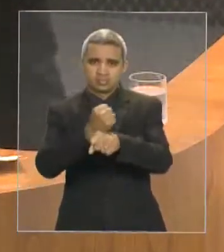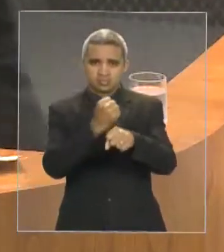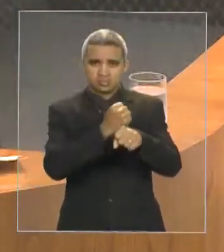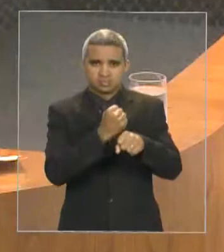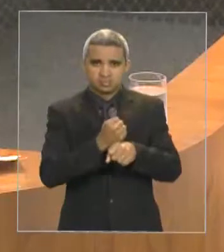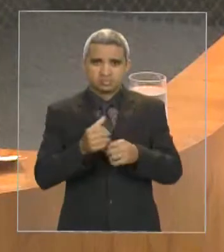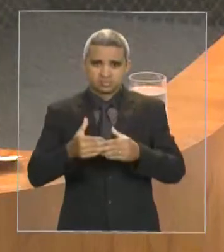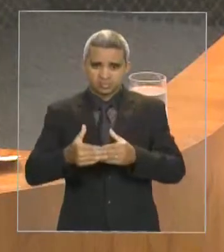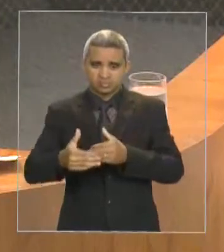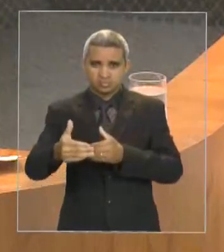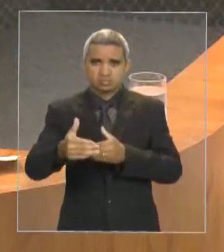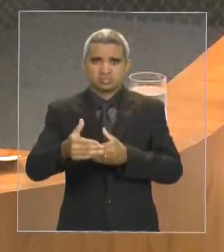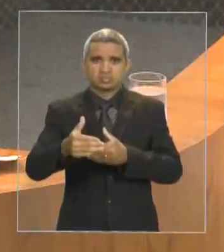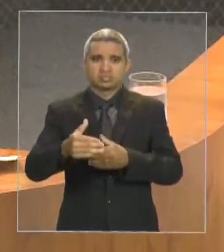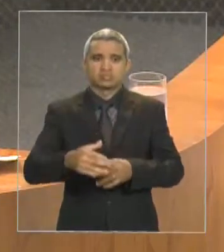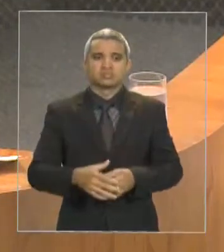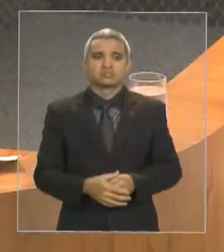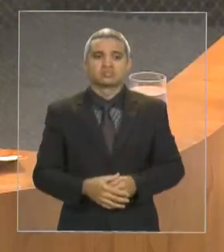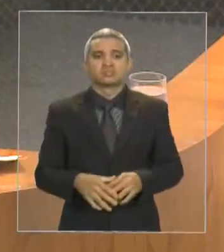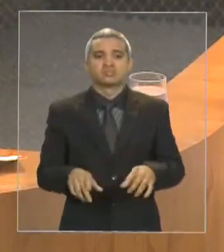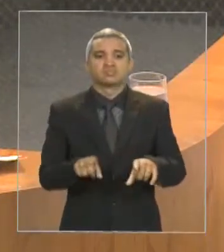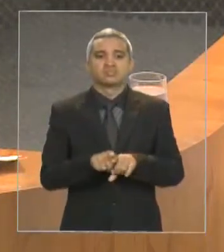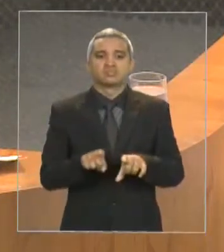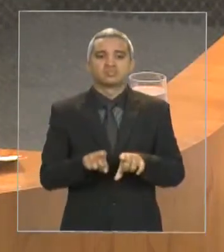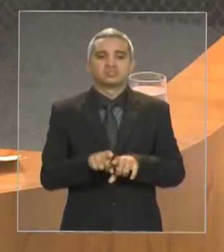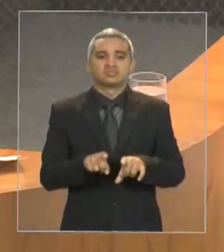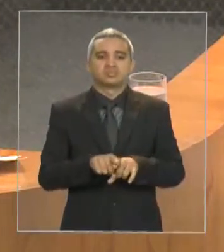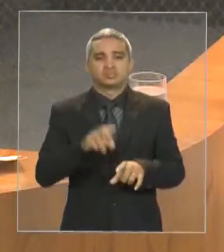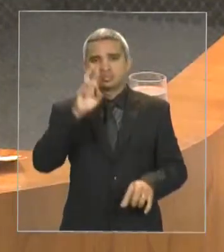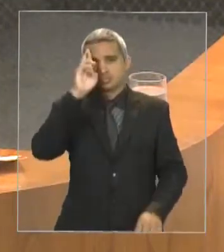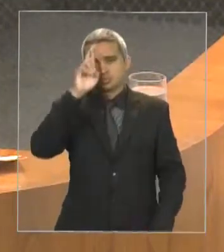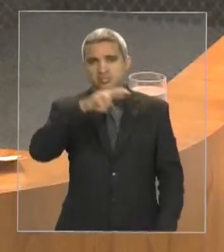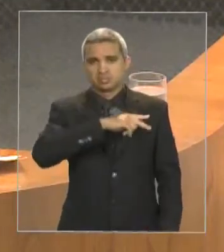ressaltar uma dificuldade que vemos enfrentando, senhor presidente.